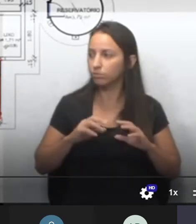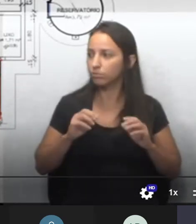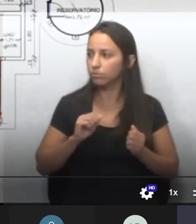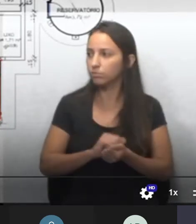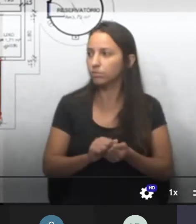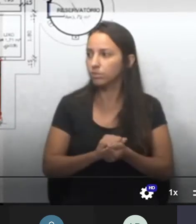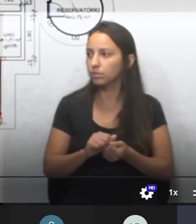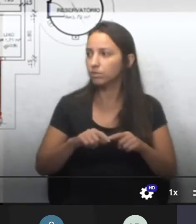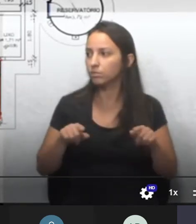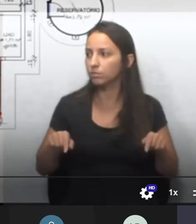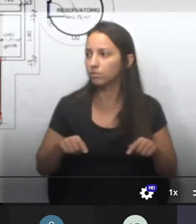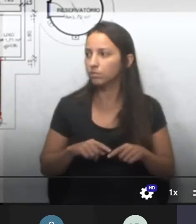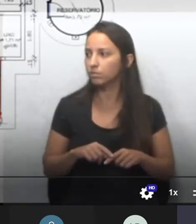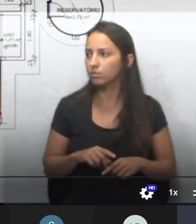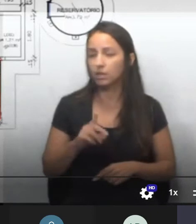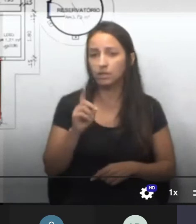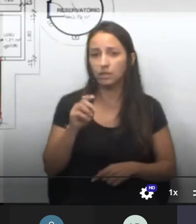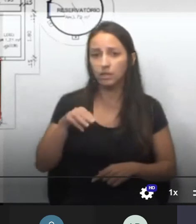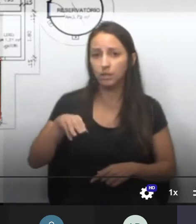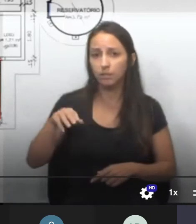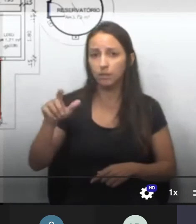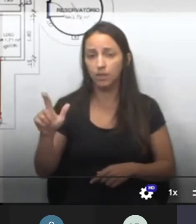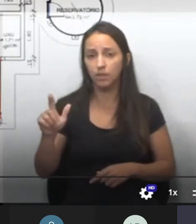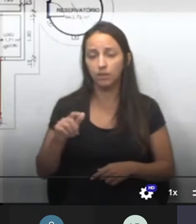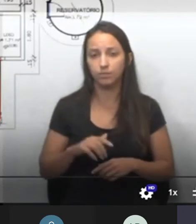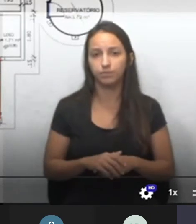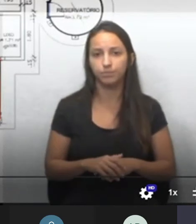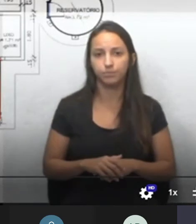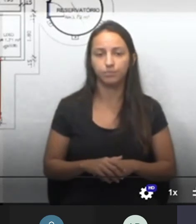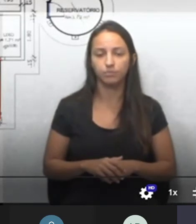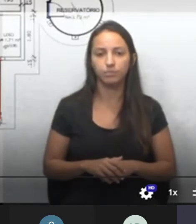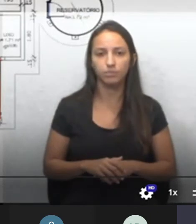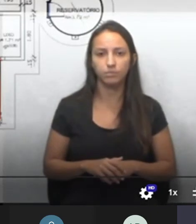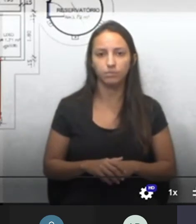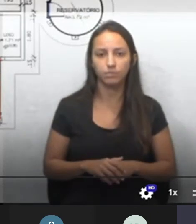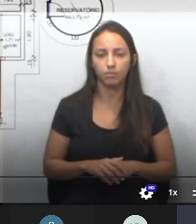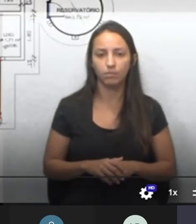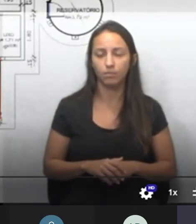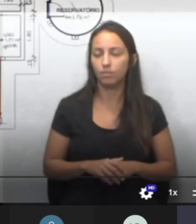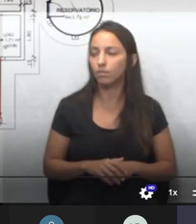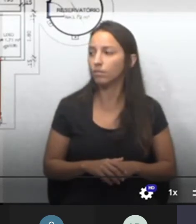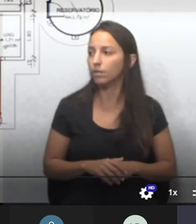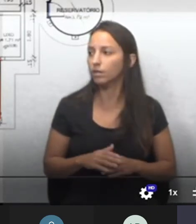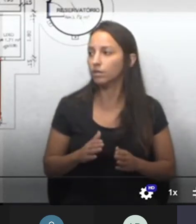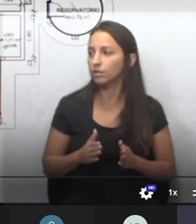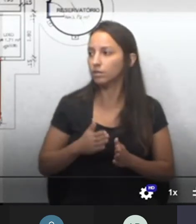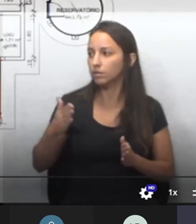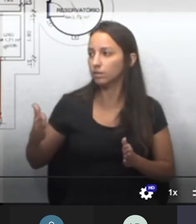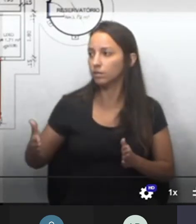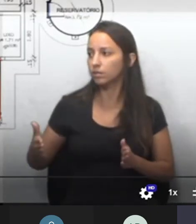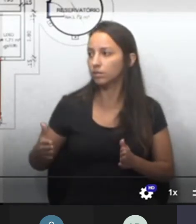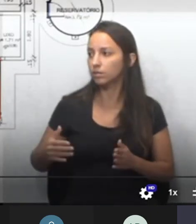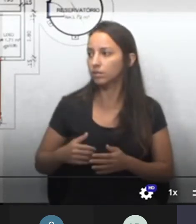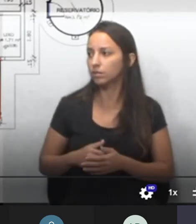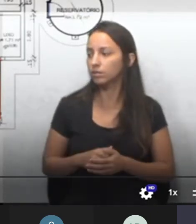aqui. DML, depósito de material de limpeza, tá certo? E deste lado